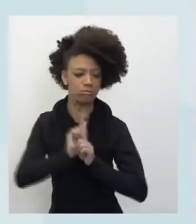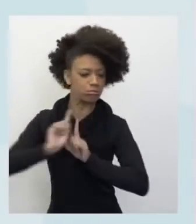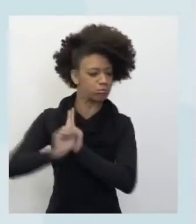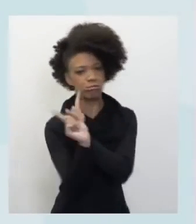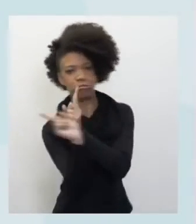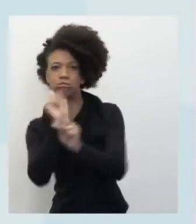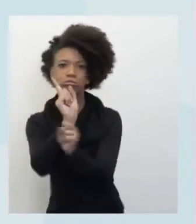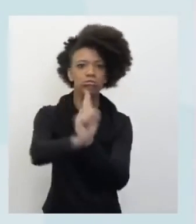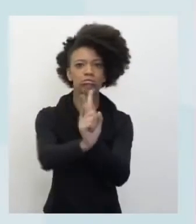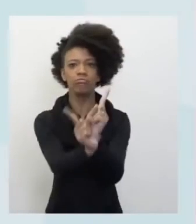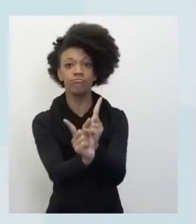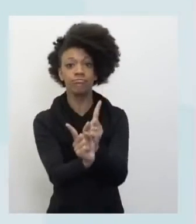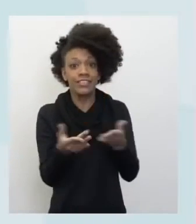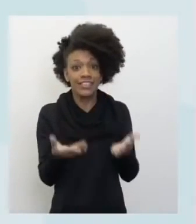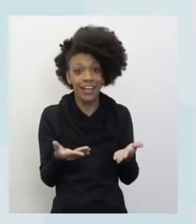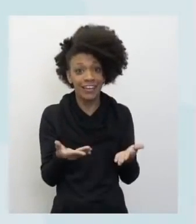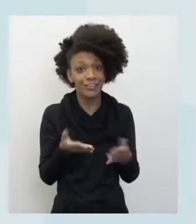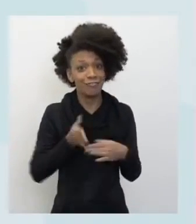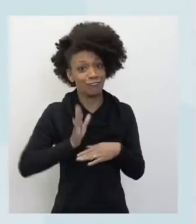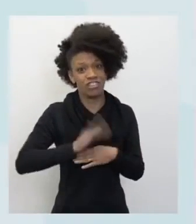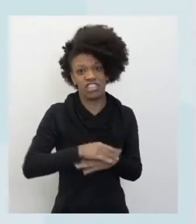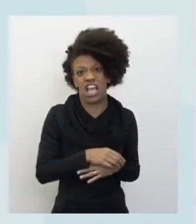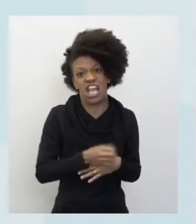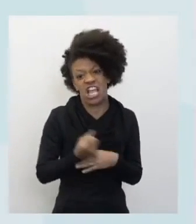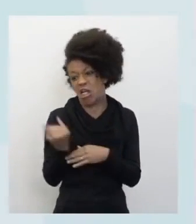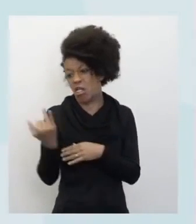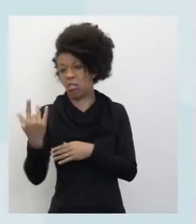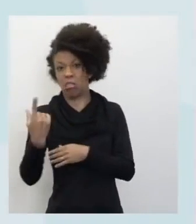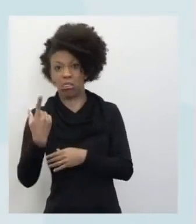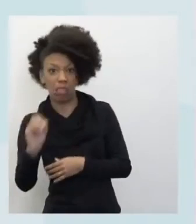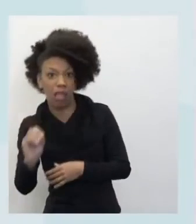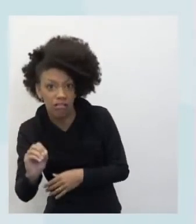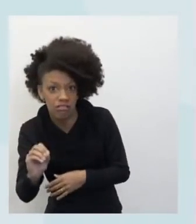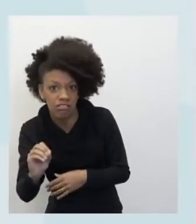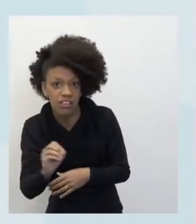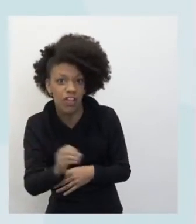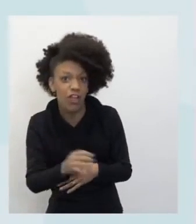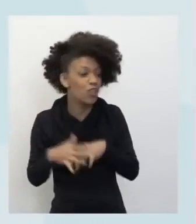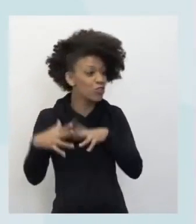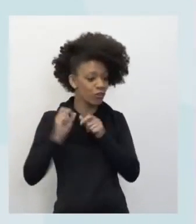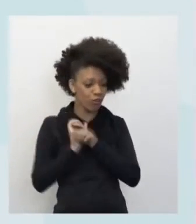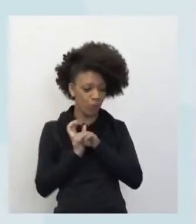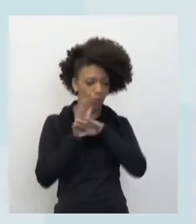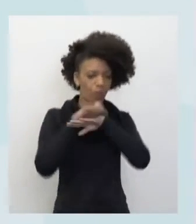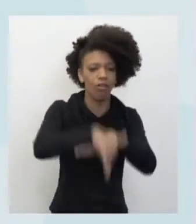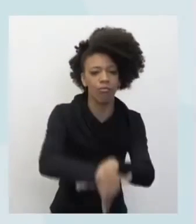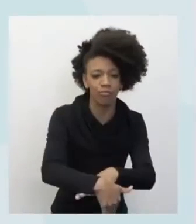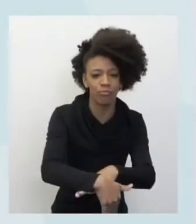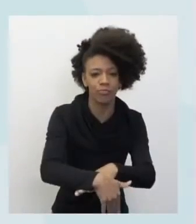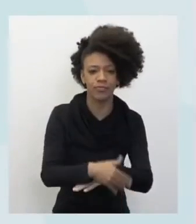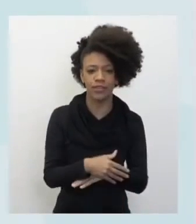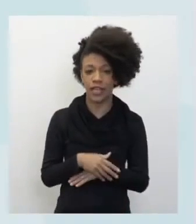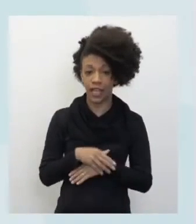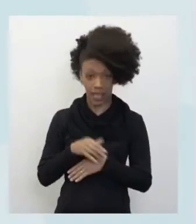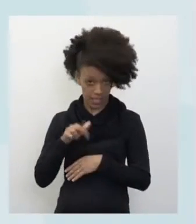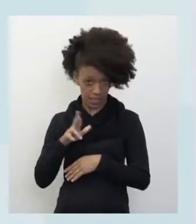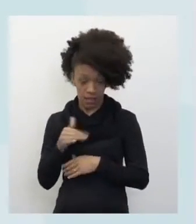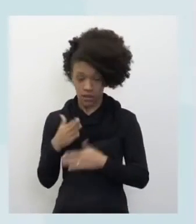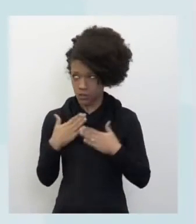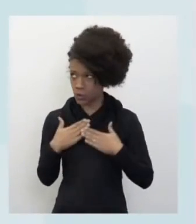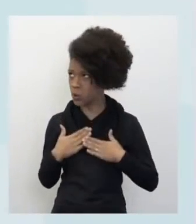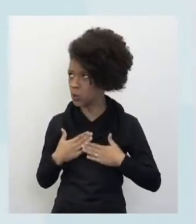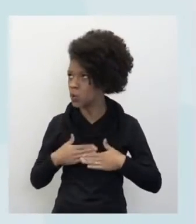pescadores que, a esta altura, já eram uns 10. Todos caem no rio. Yara, tentando se